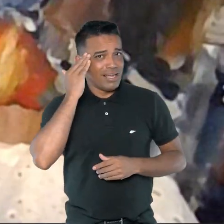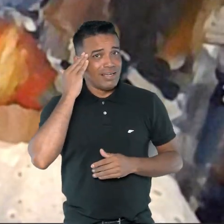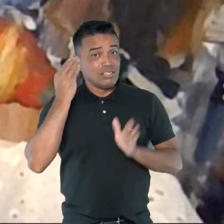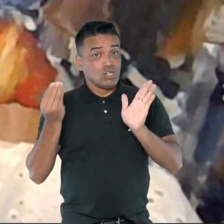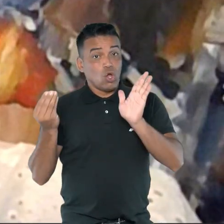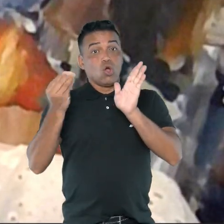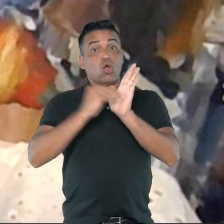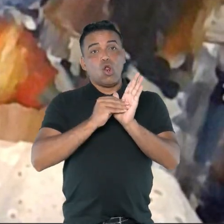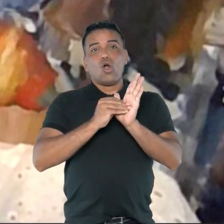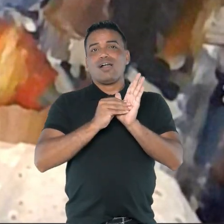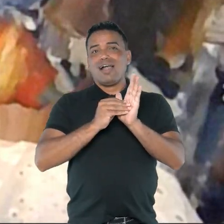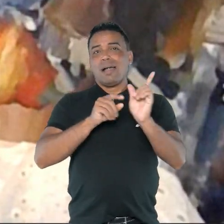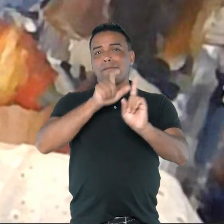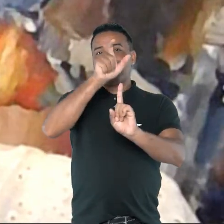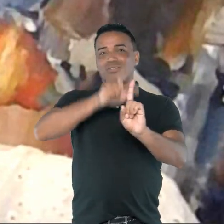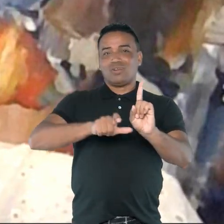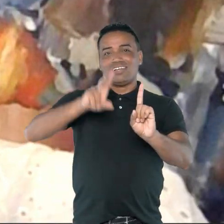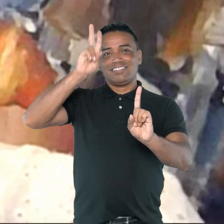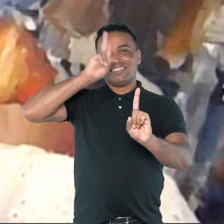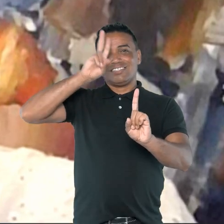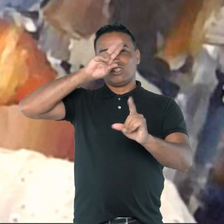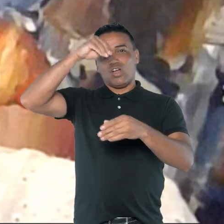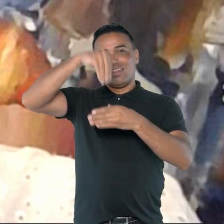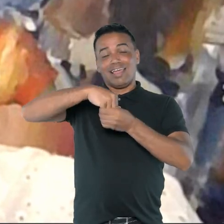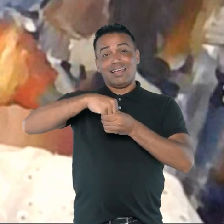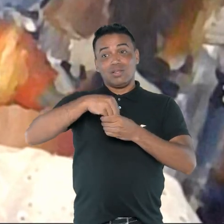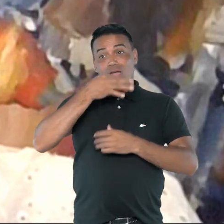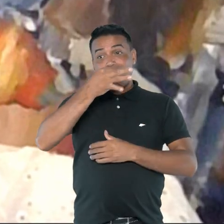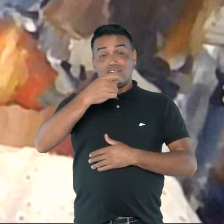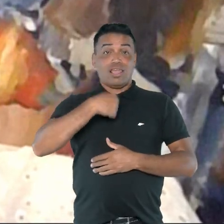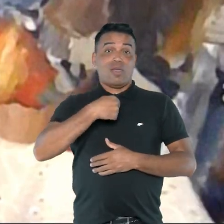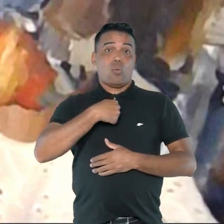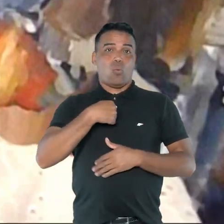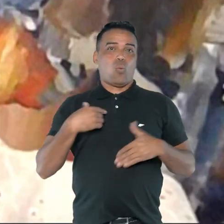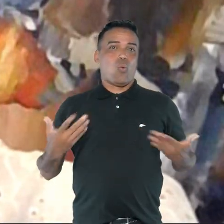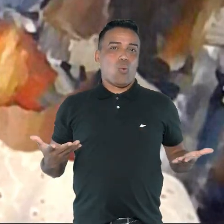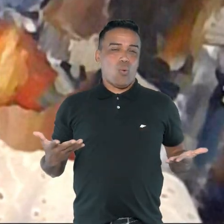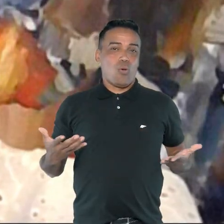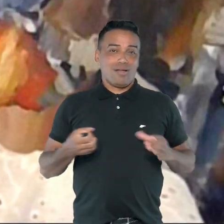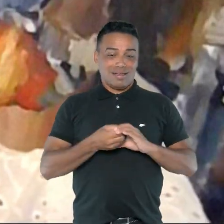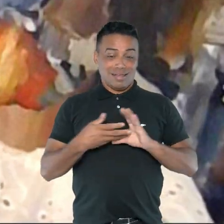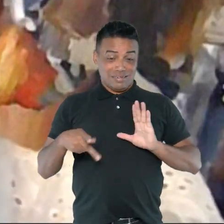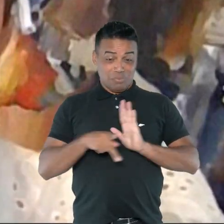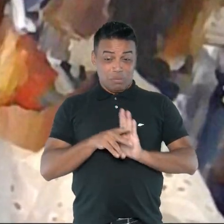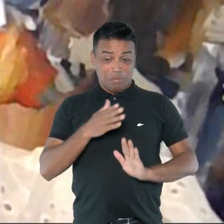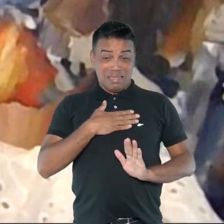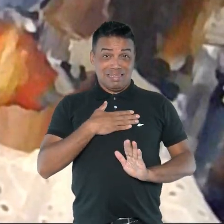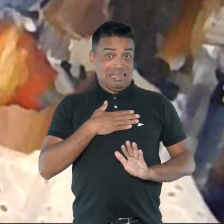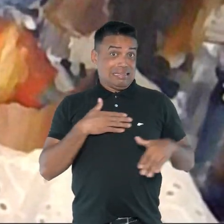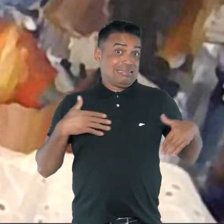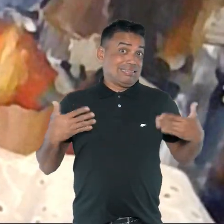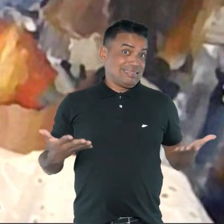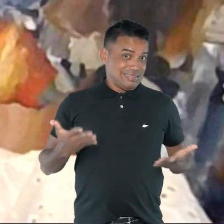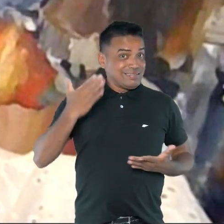É difícil, entende? Assim, colocar isso na boca da protagonista que acham que sou eu.